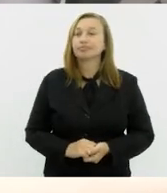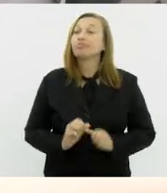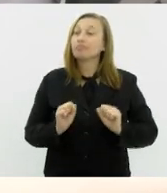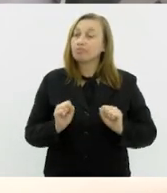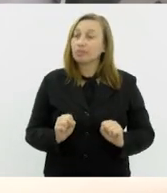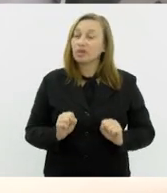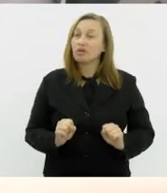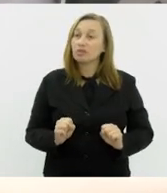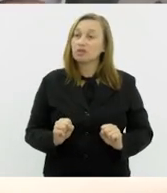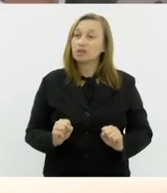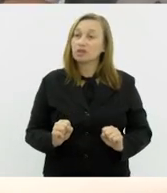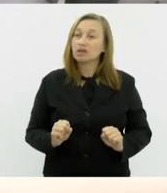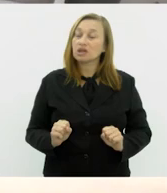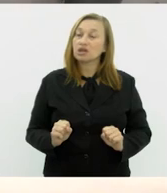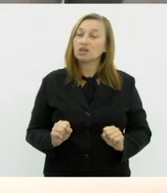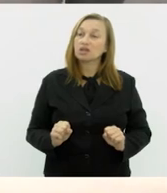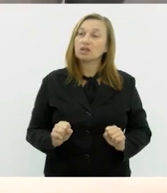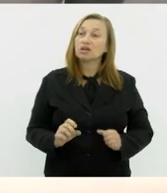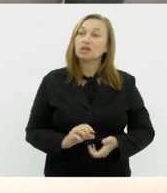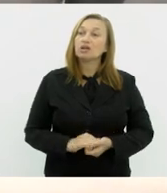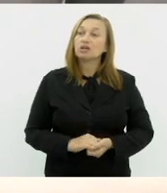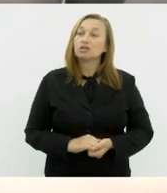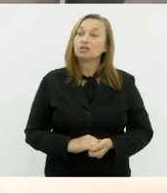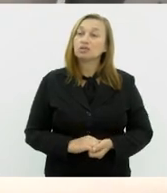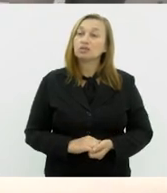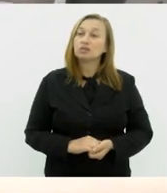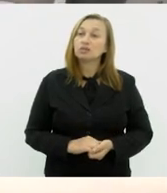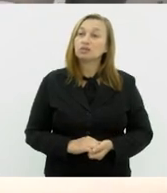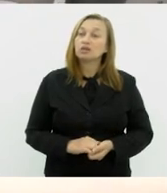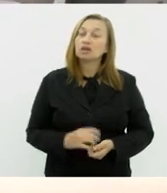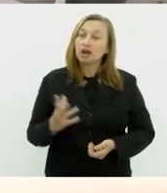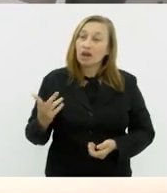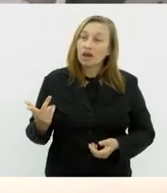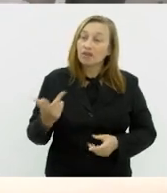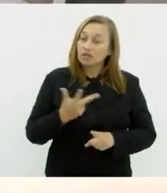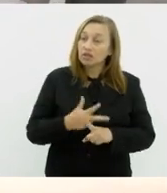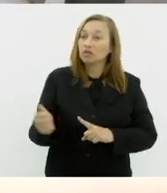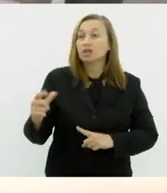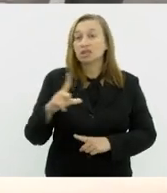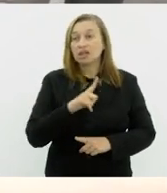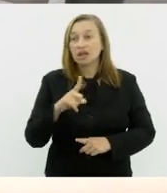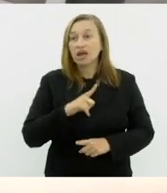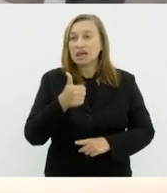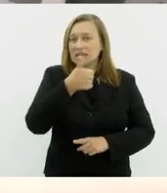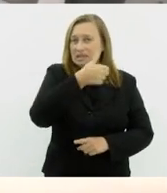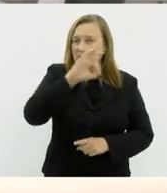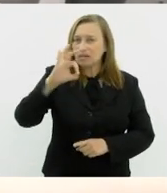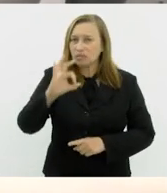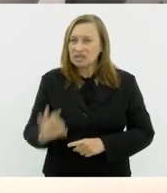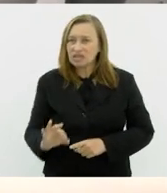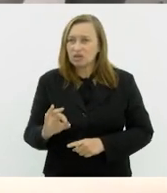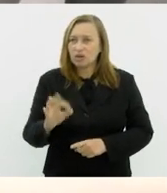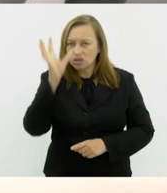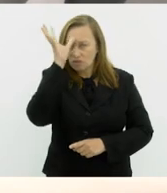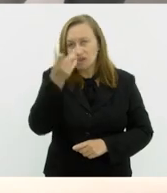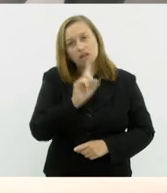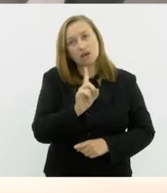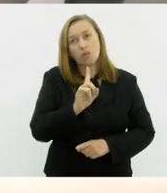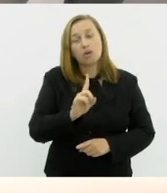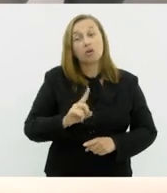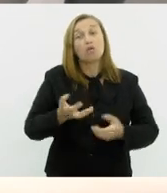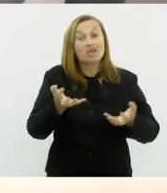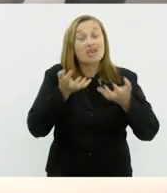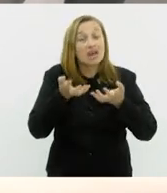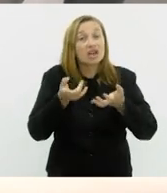possa mesurar depois o ganho que isso vai ter. Vai resolver 100%? Não vai resolver 100%. O que a gente quer